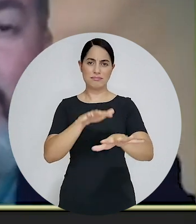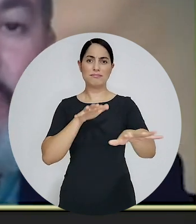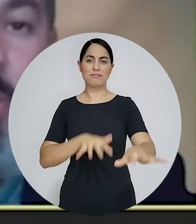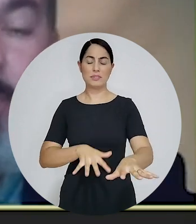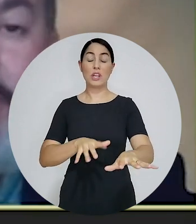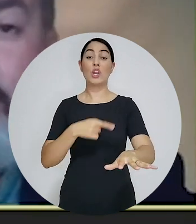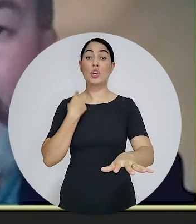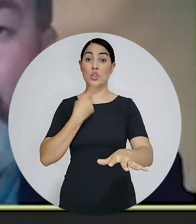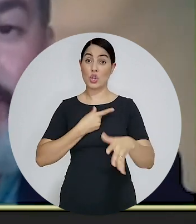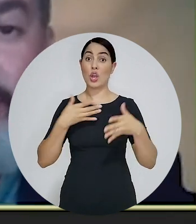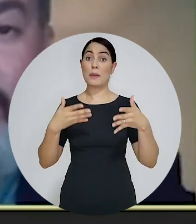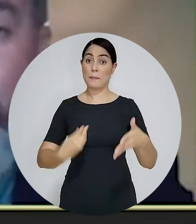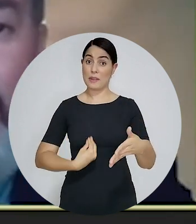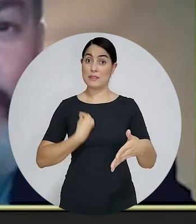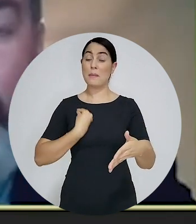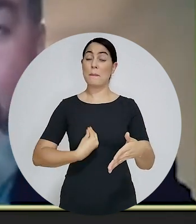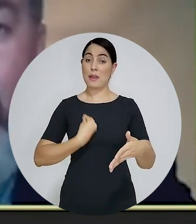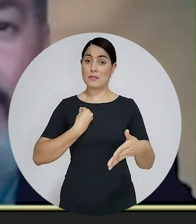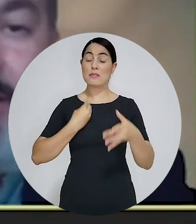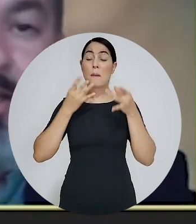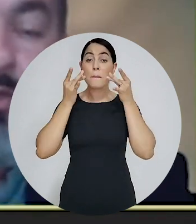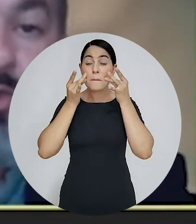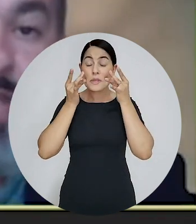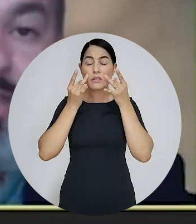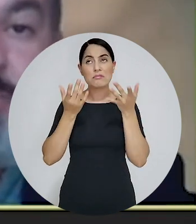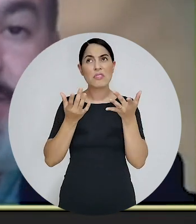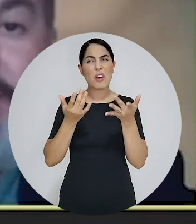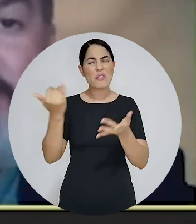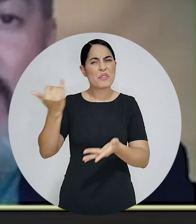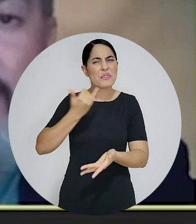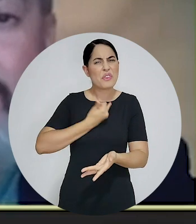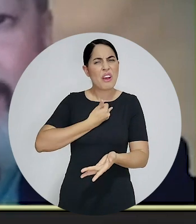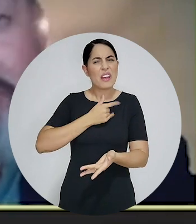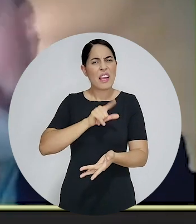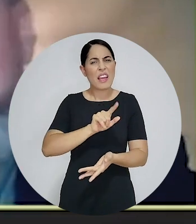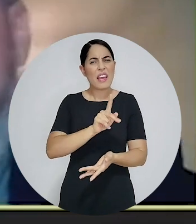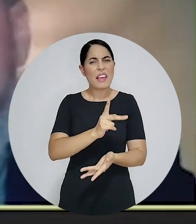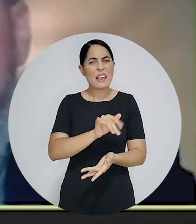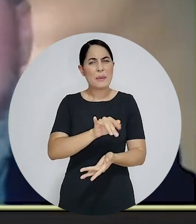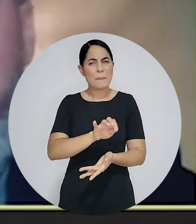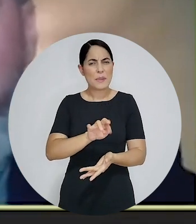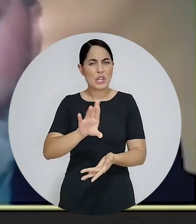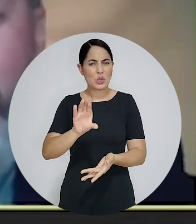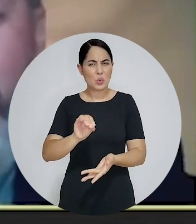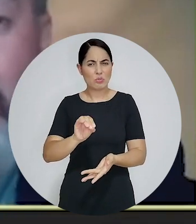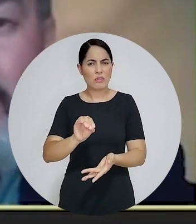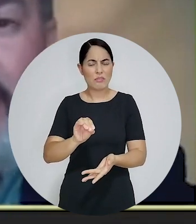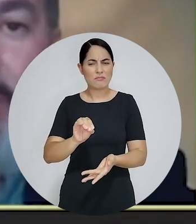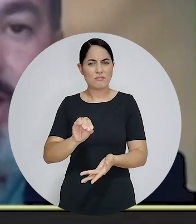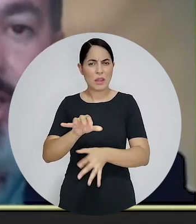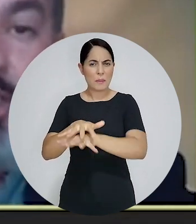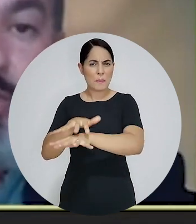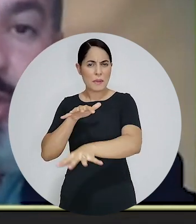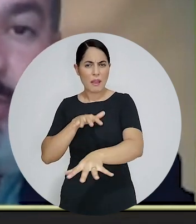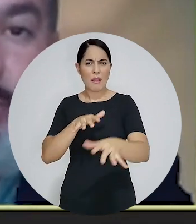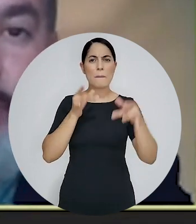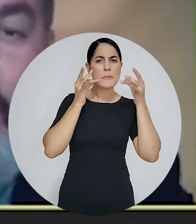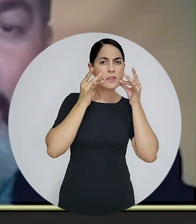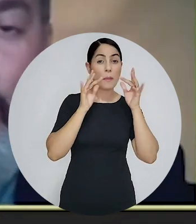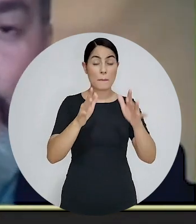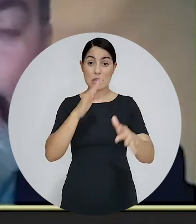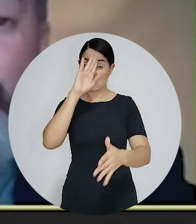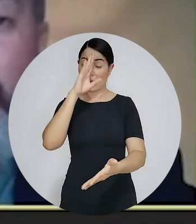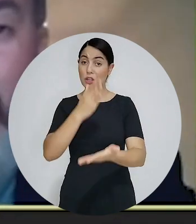digital, com a perspectiva de retomada dos atos presenciais. Dizem que de forma híbrida, eu acredito que